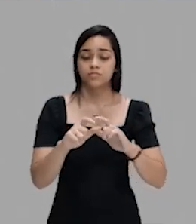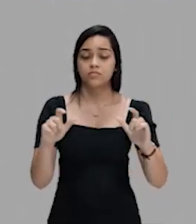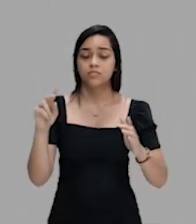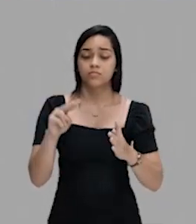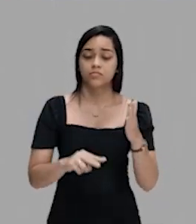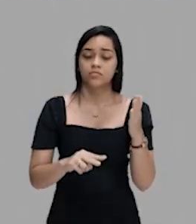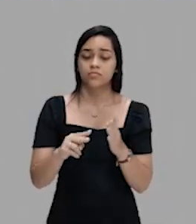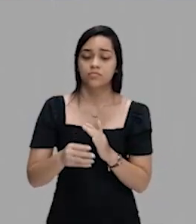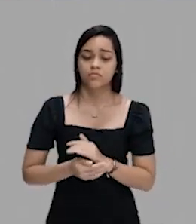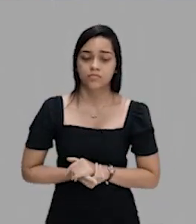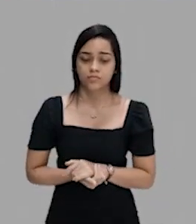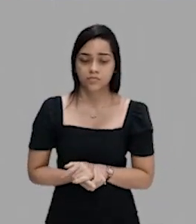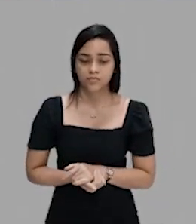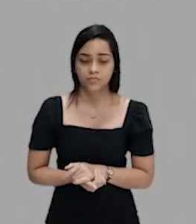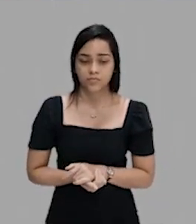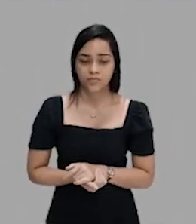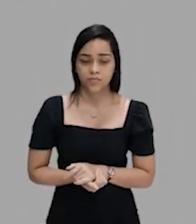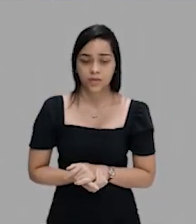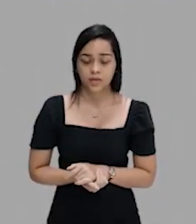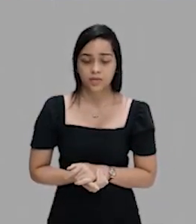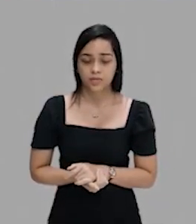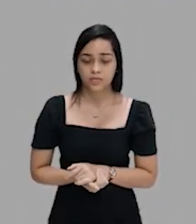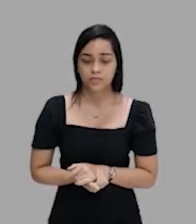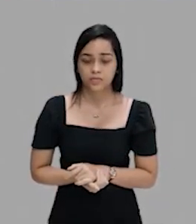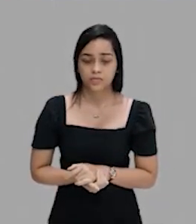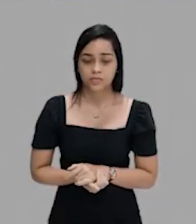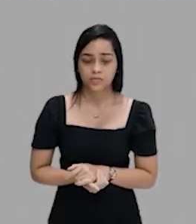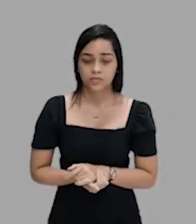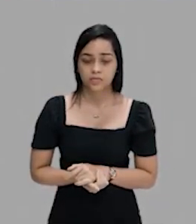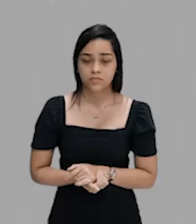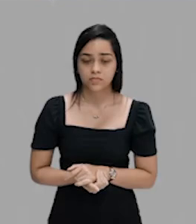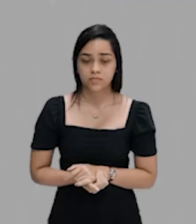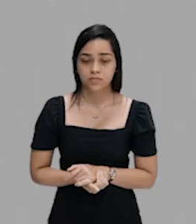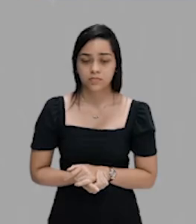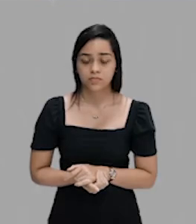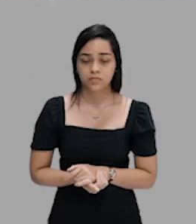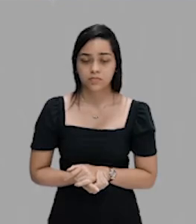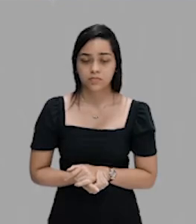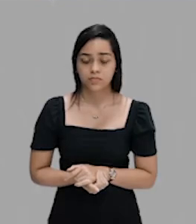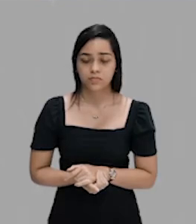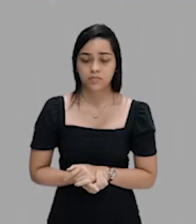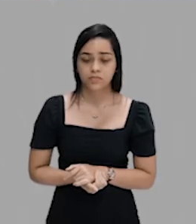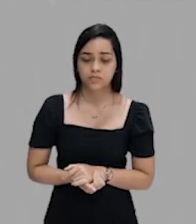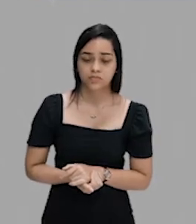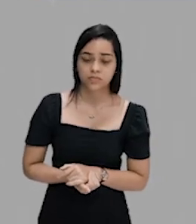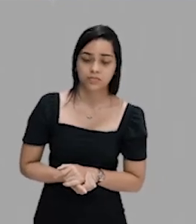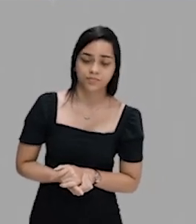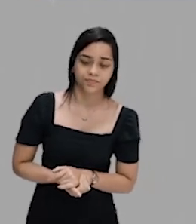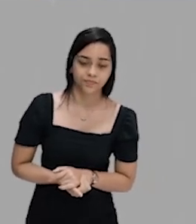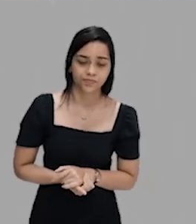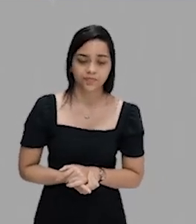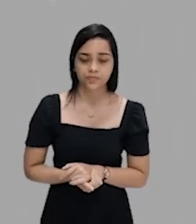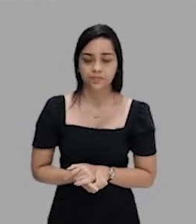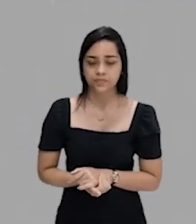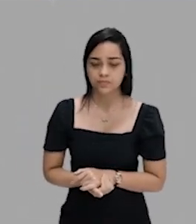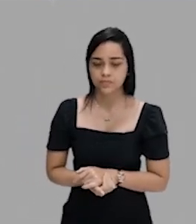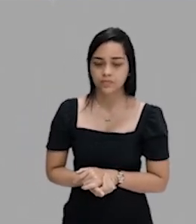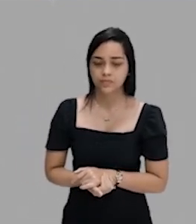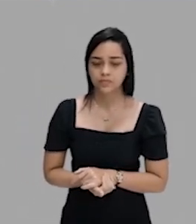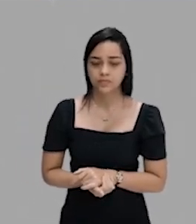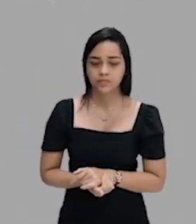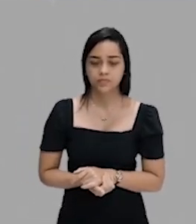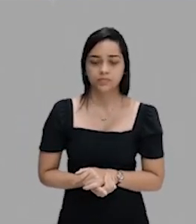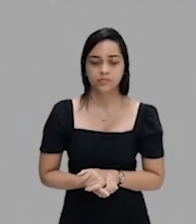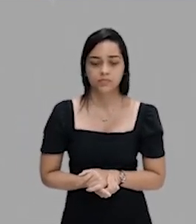a filha que é médica vive em outro estado O que que você tem que fazer a única que é uma oração subordinada adjetiva só tem uma as outras não